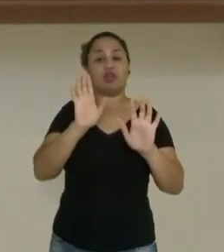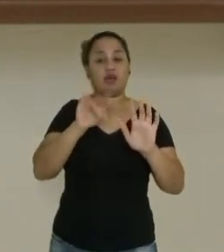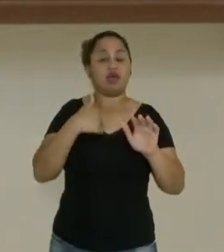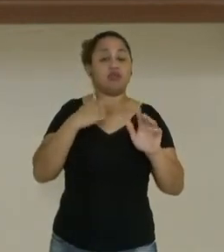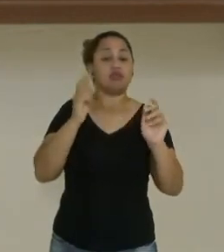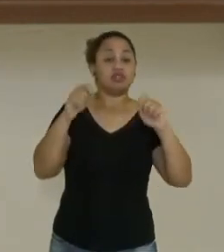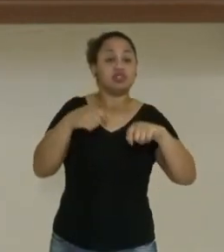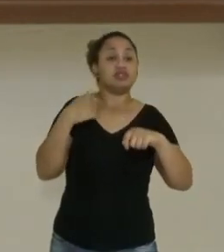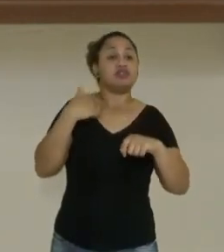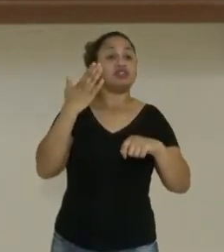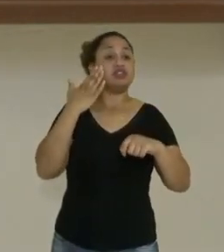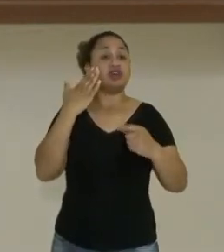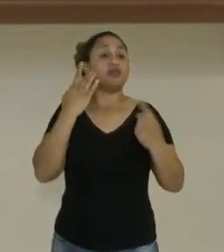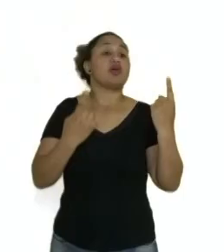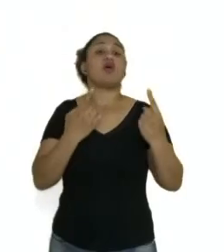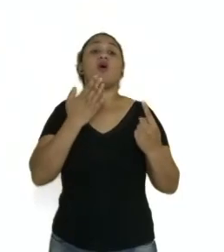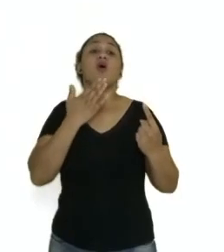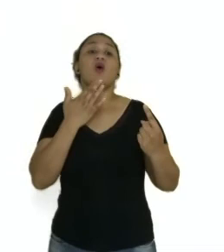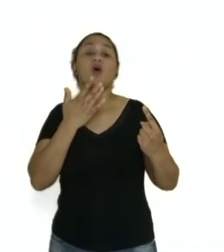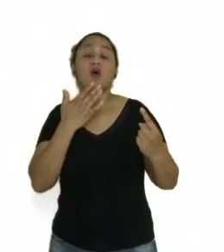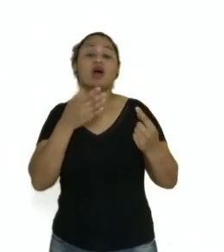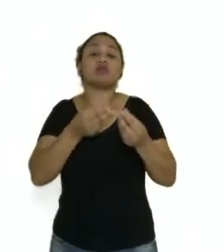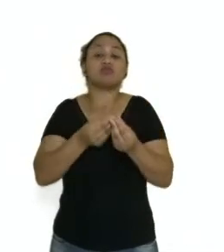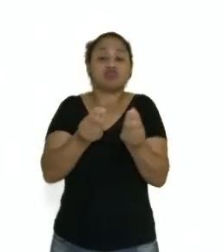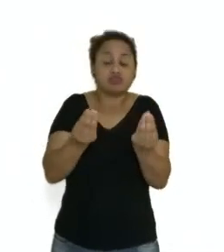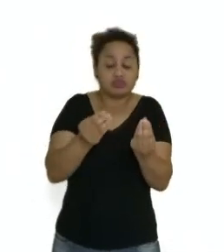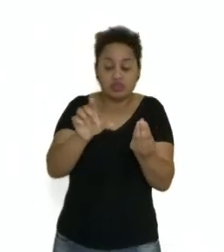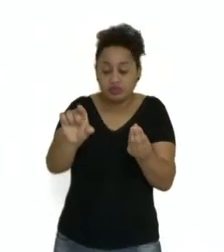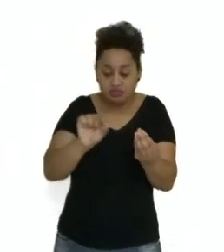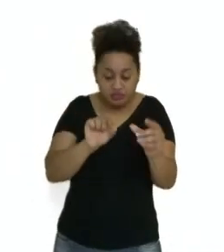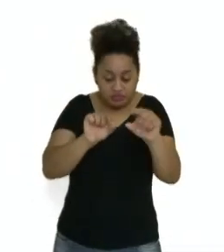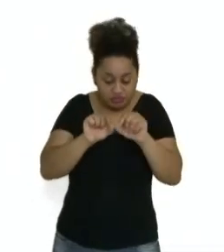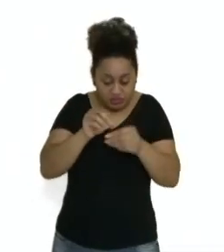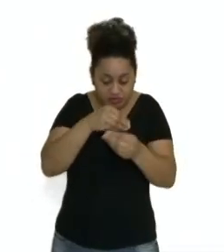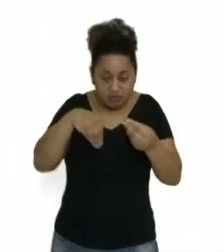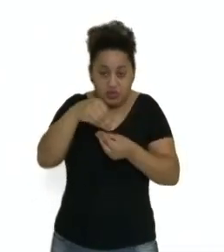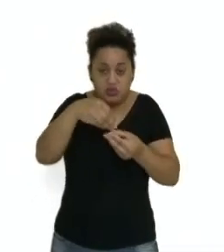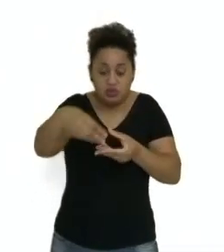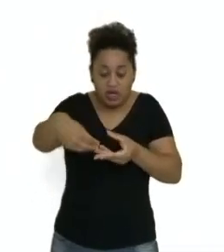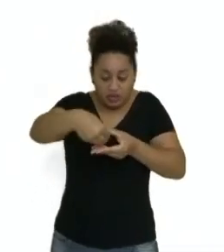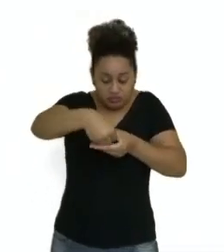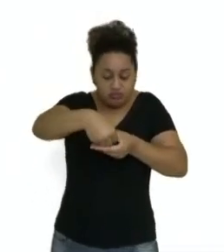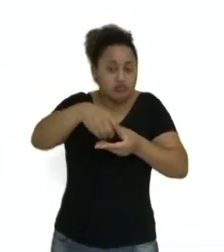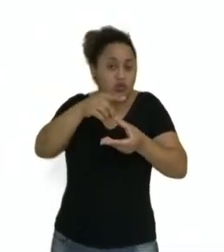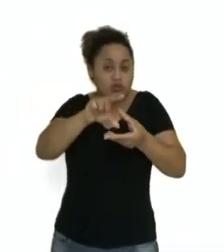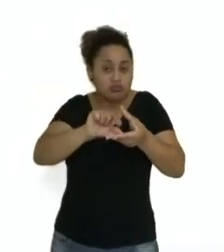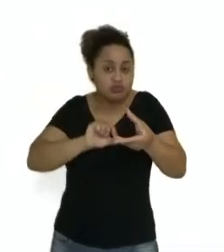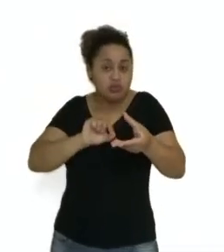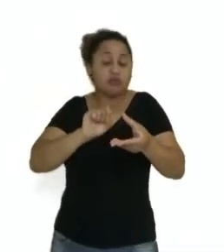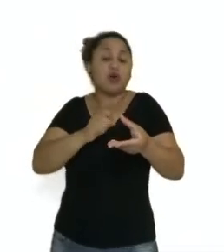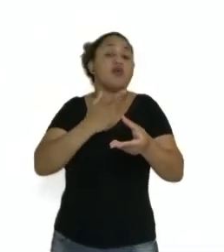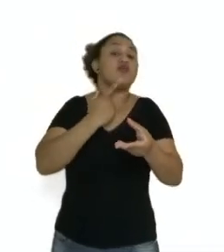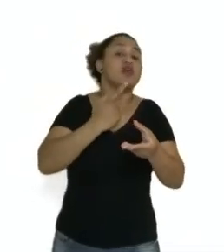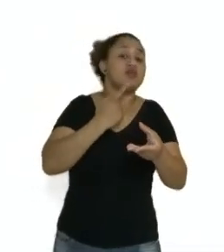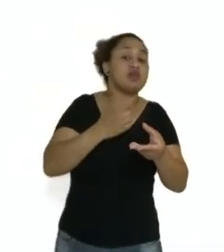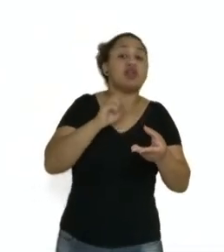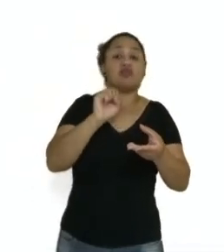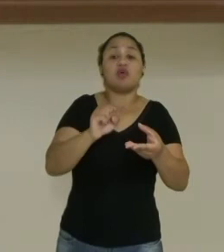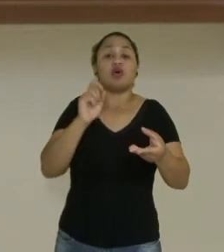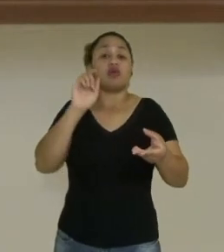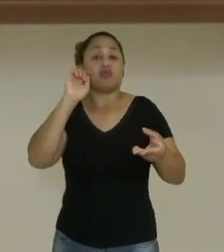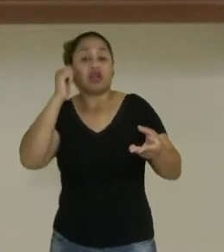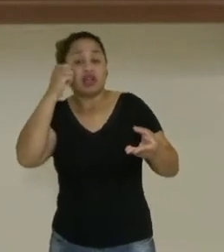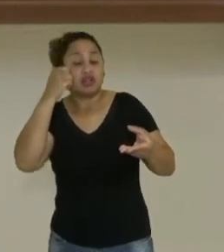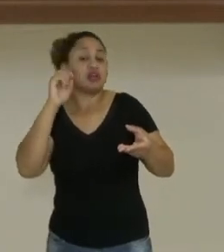prever qual será a cor das cartas que foram retiradas por Marcelo. Porque de repente pode ser a vermelha, de repente pode ser